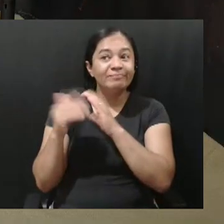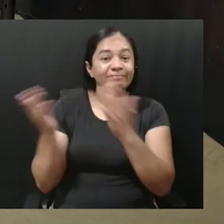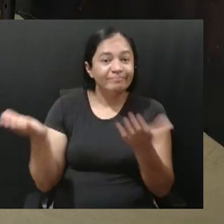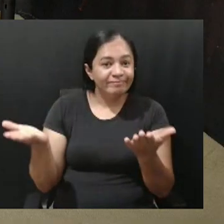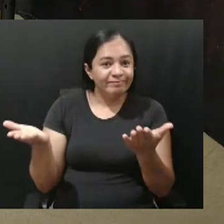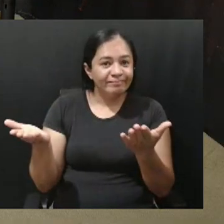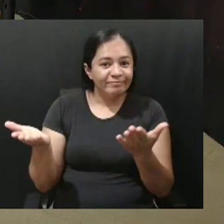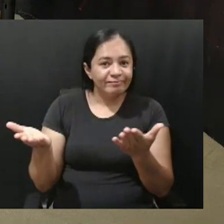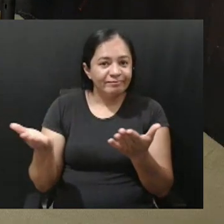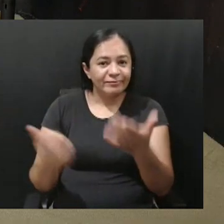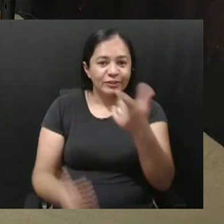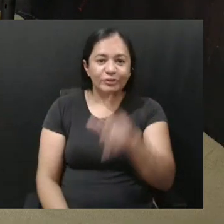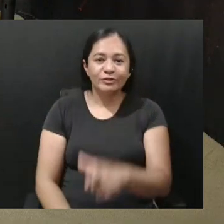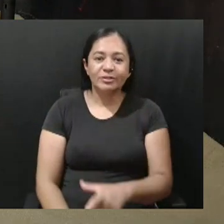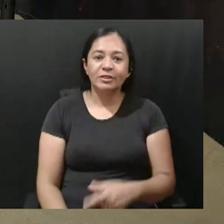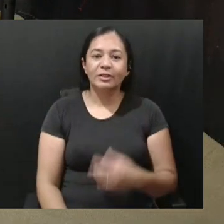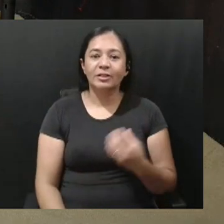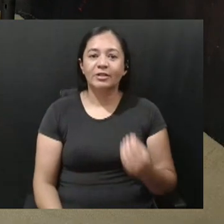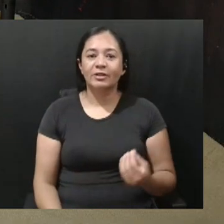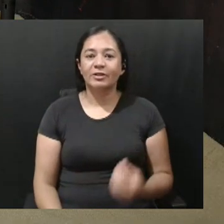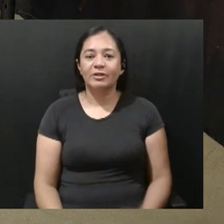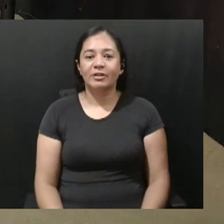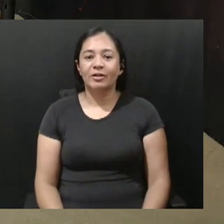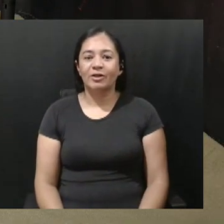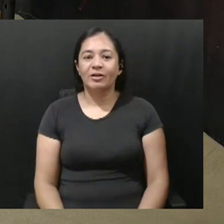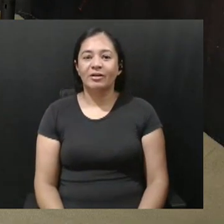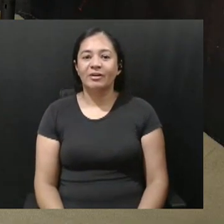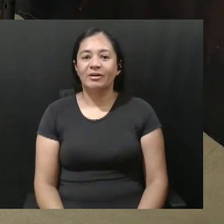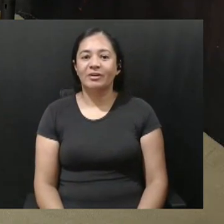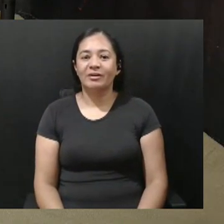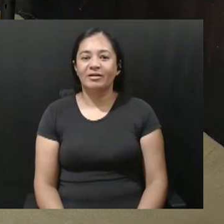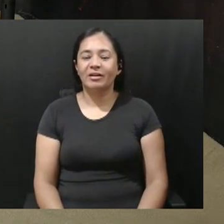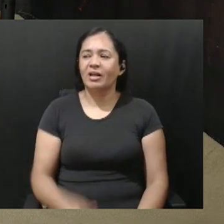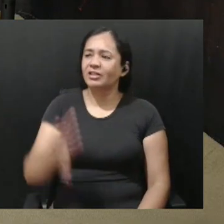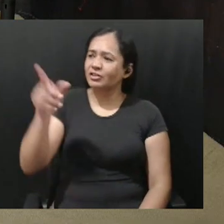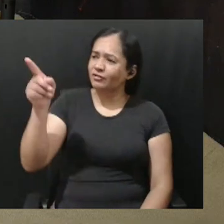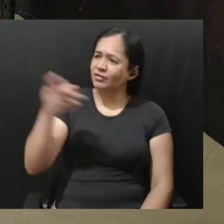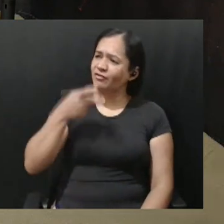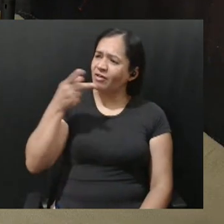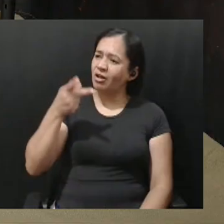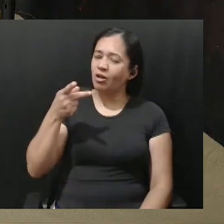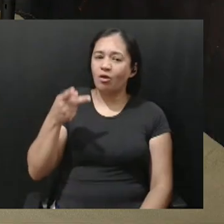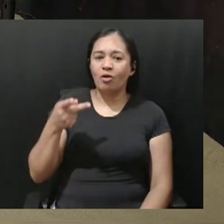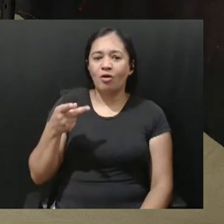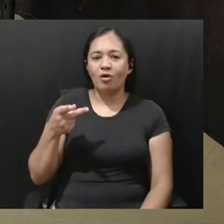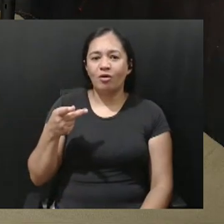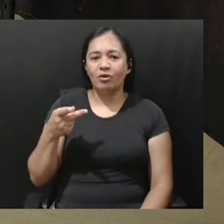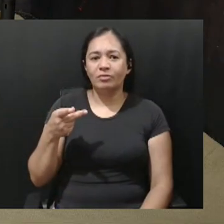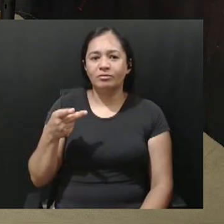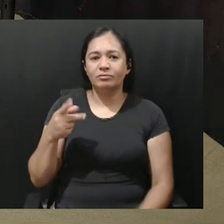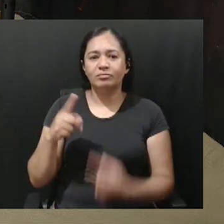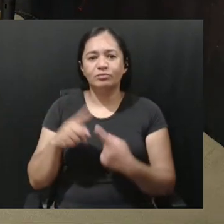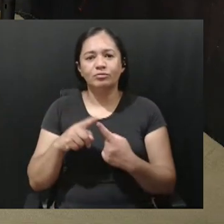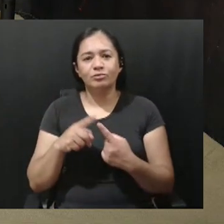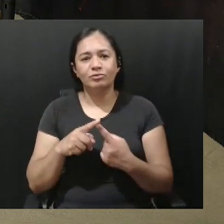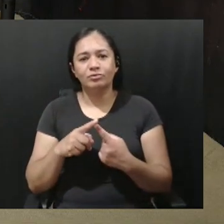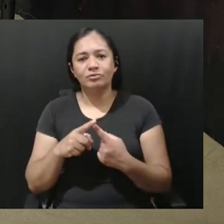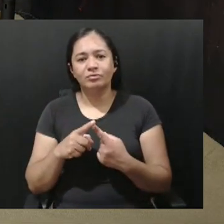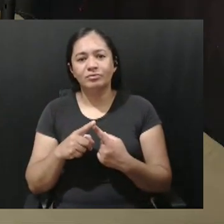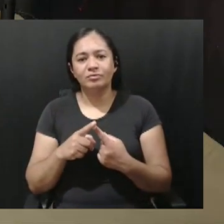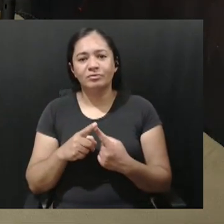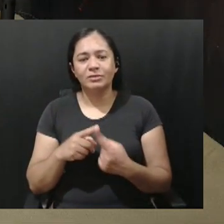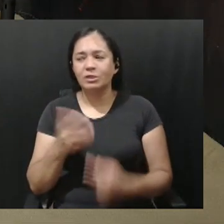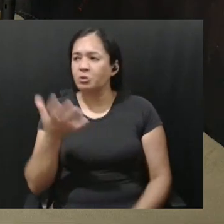como é que deve ser uma mensagem assertiva. Você falou, tipo assim, não quero saber o que aconteceu, mas eu sinto a